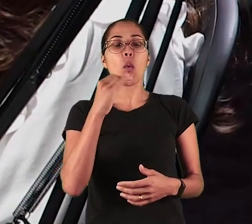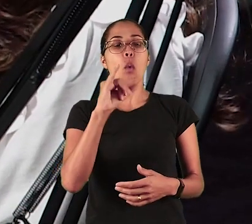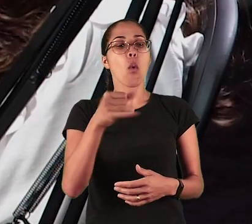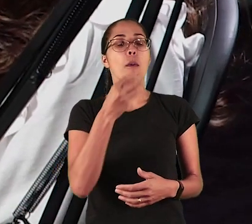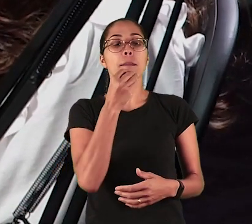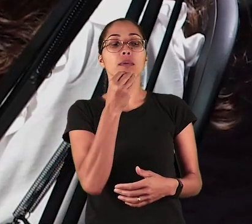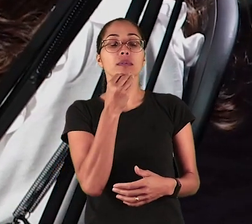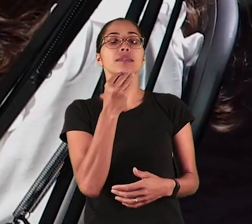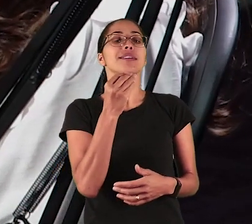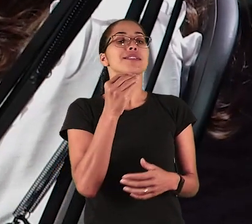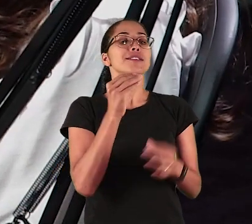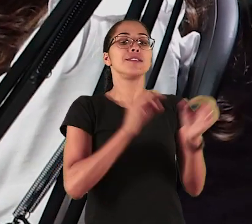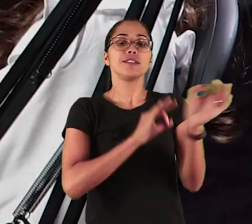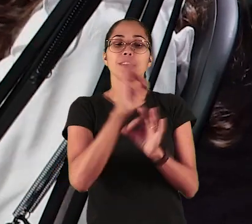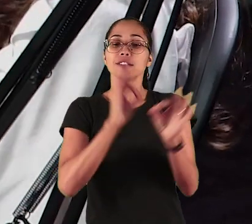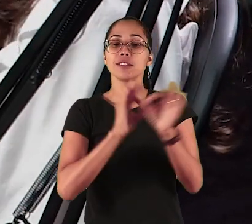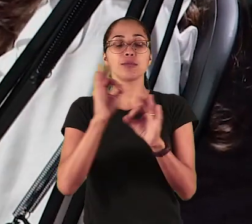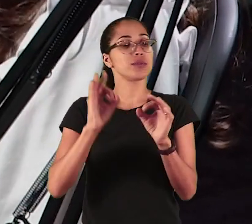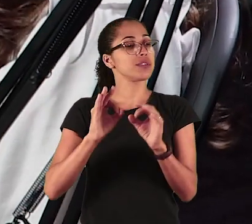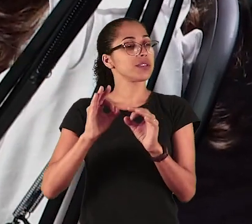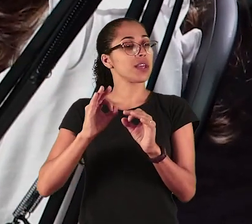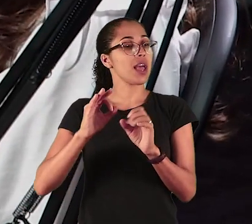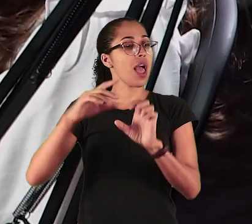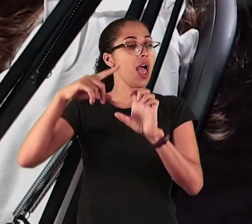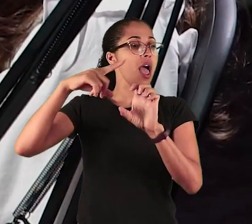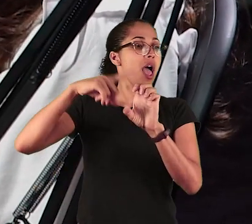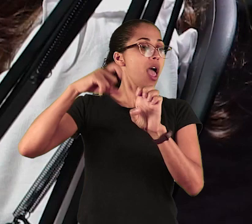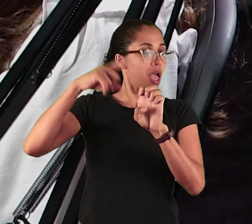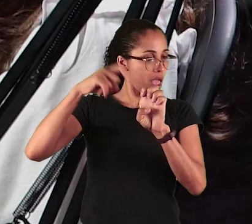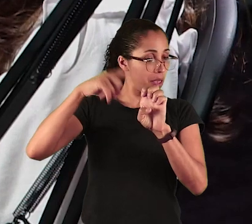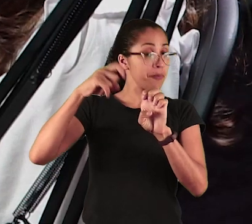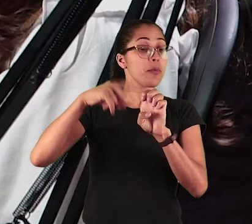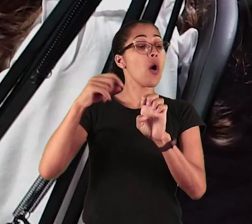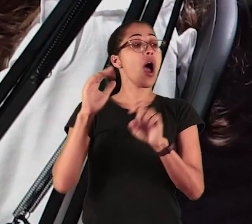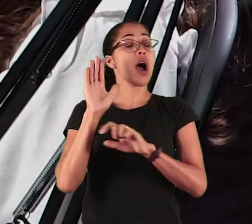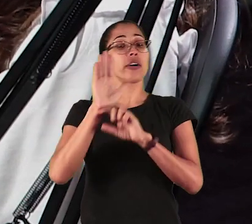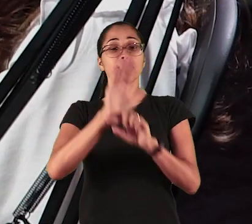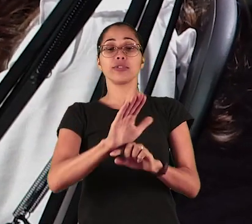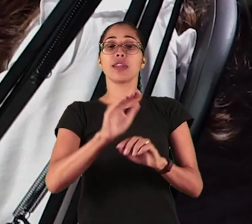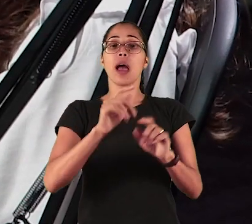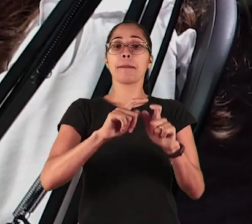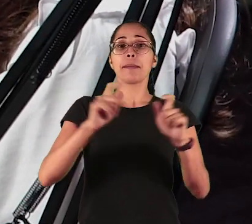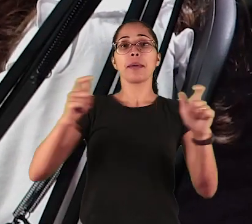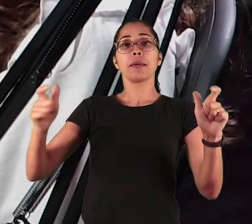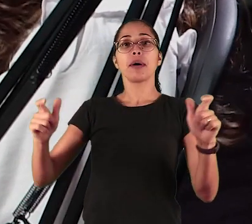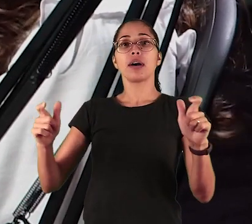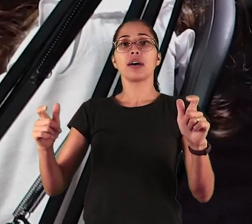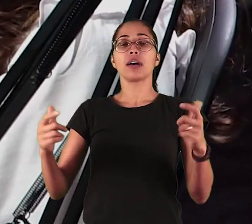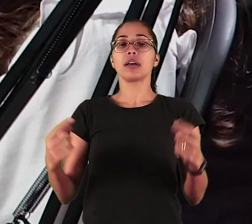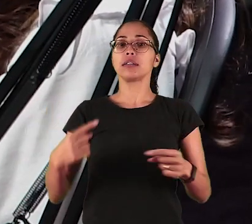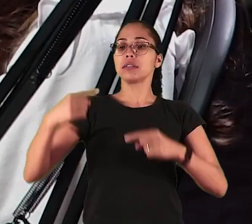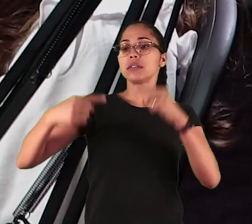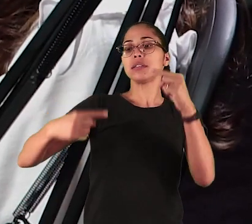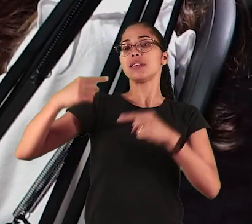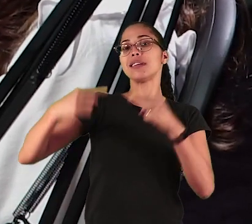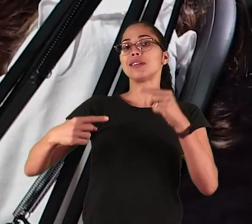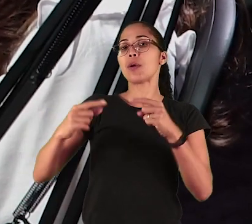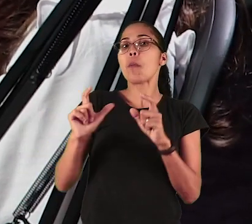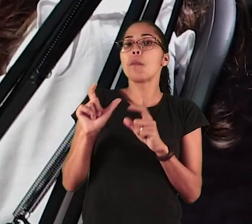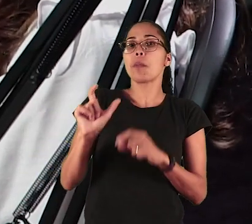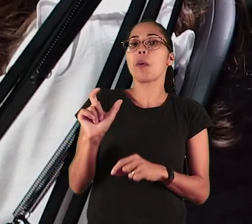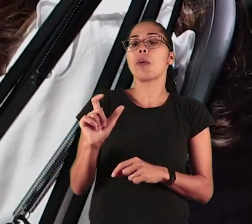eles a crescer Então acho que a decisão aqui ela vem um pouco do desafio e